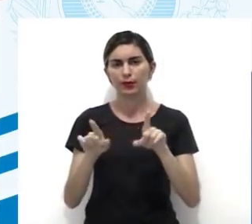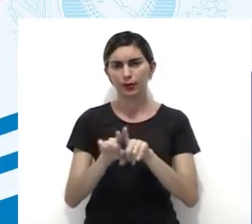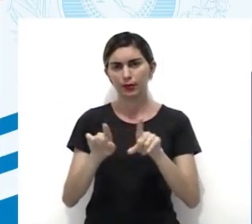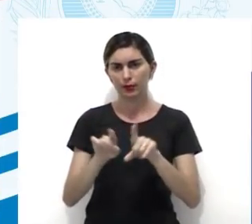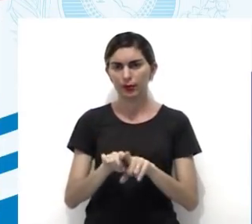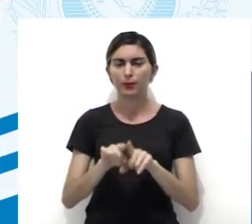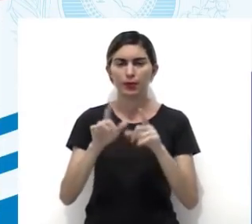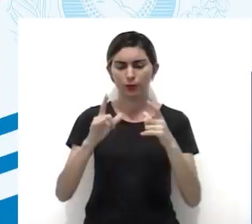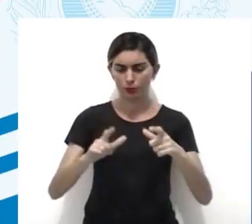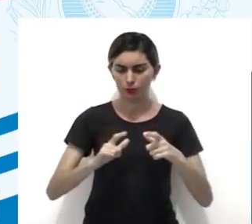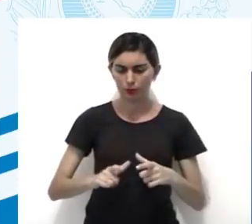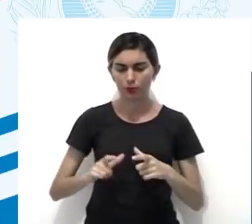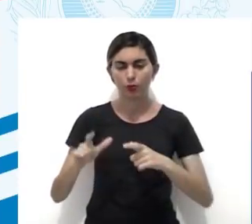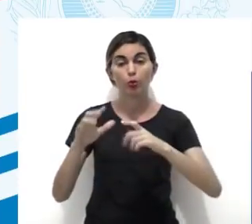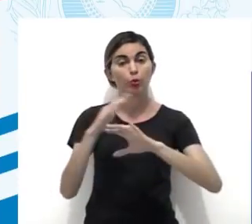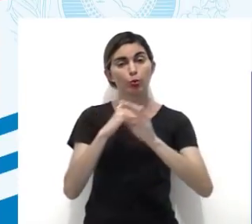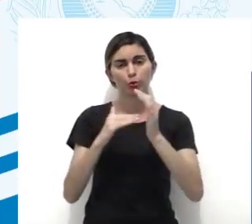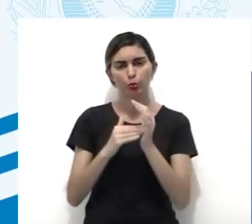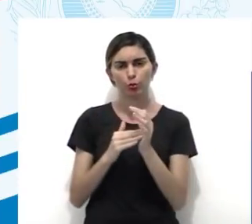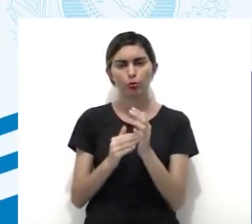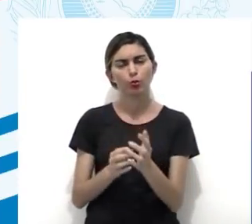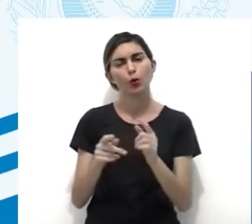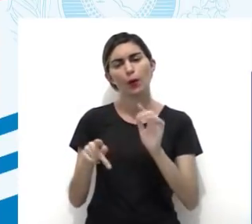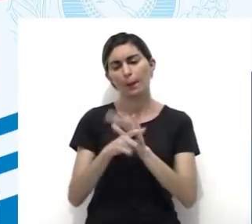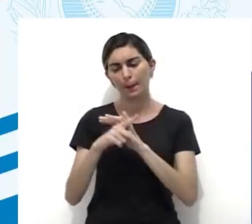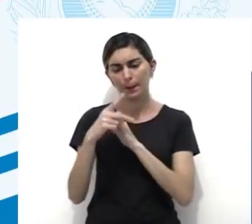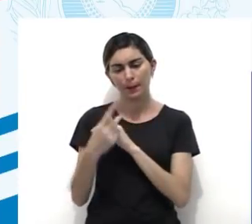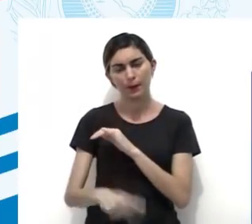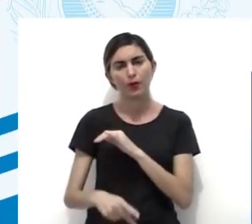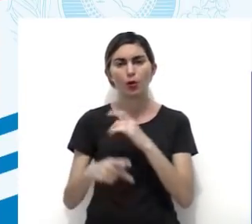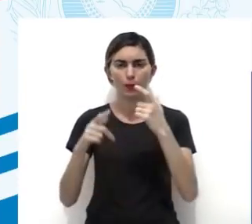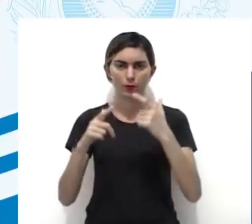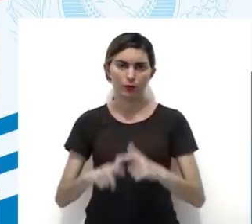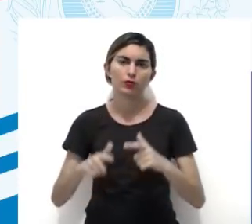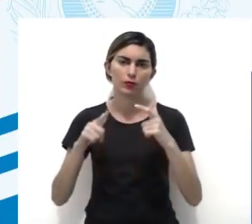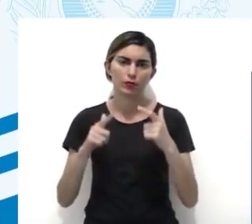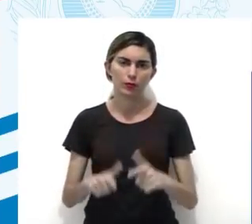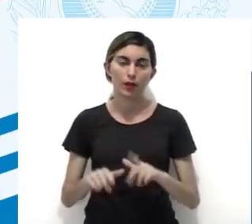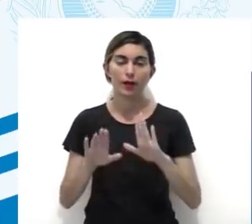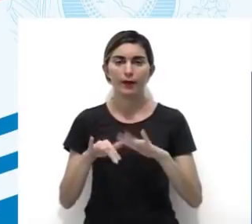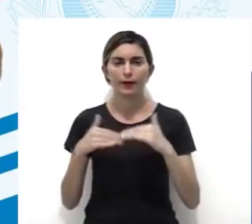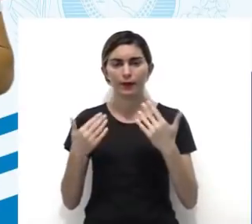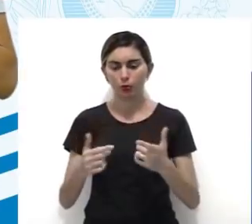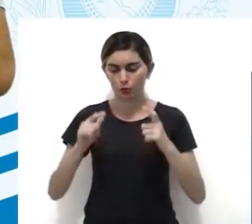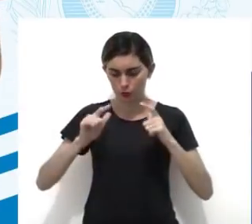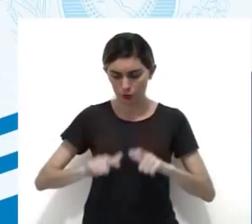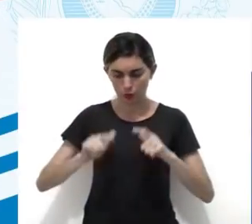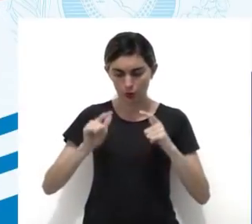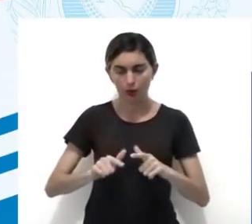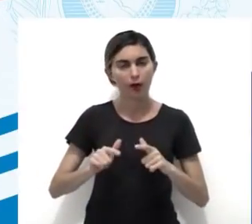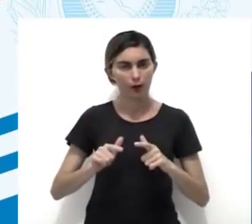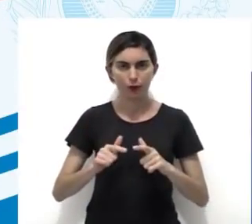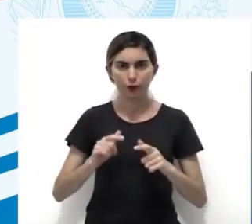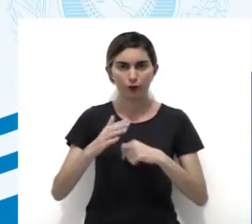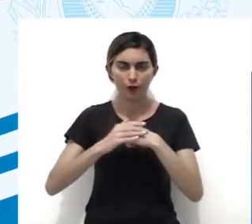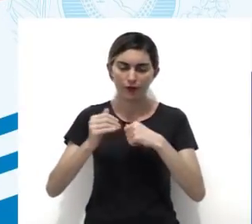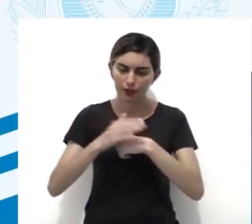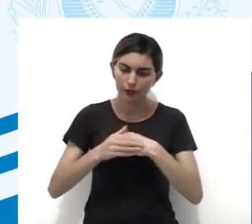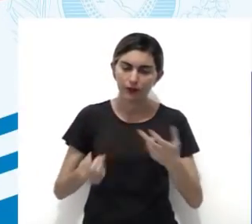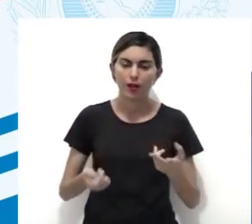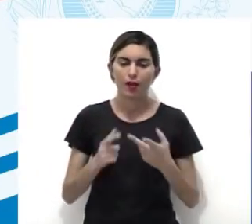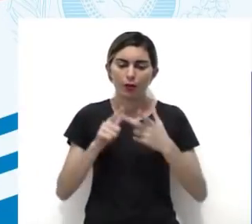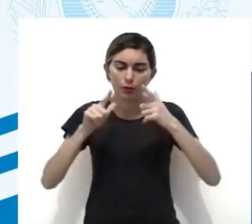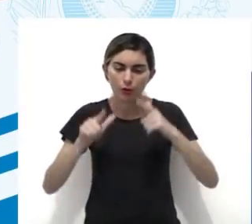espaço local tudo aquilo que é singular, que é próprio de um lugar, né? Então, o local é o lugar da afetividade,